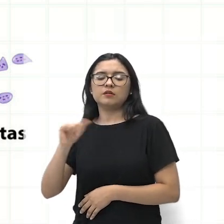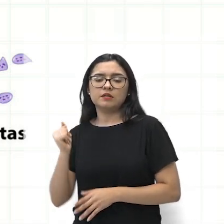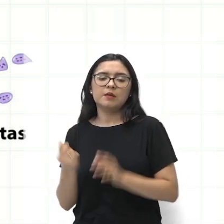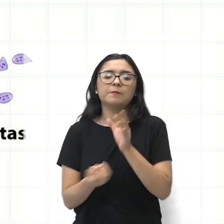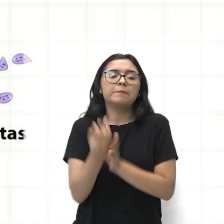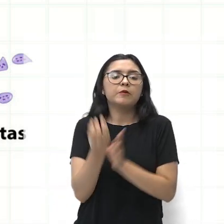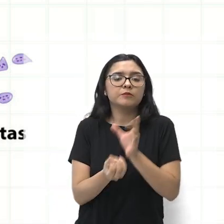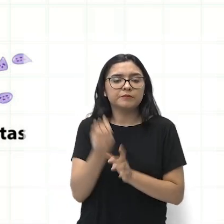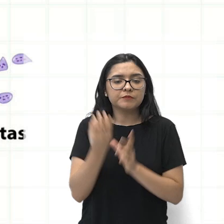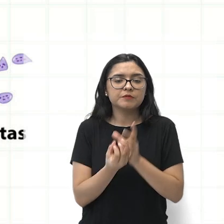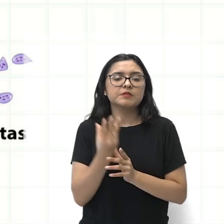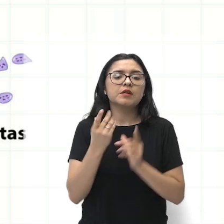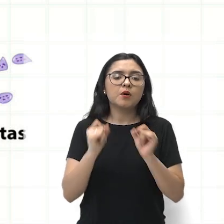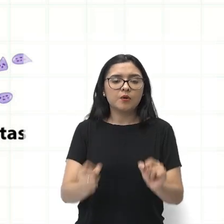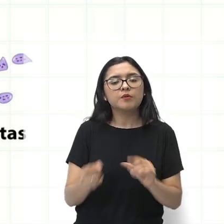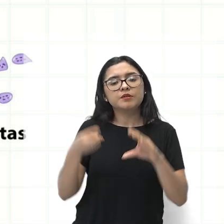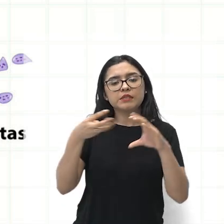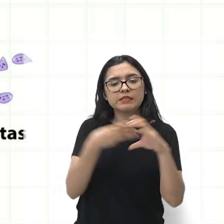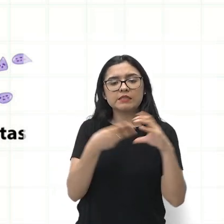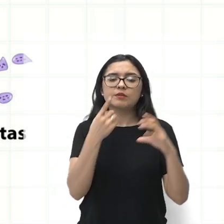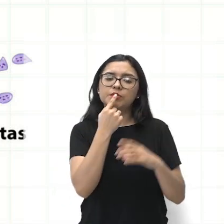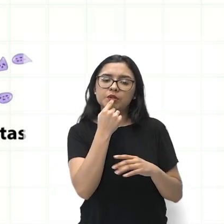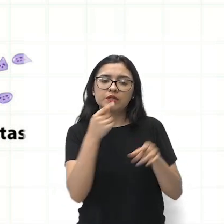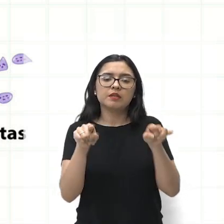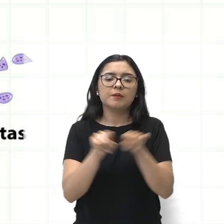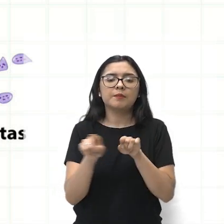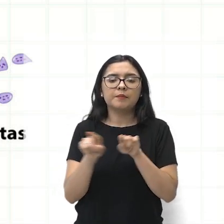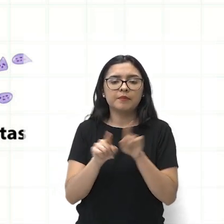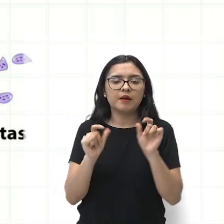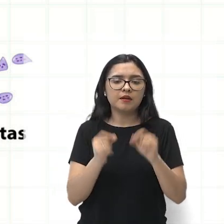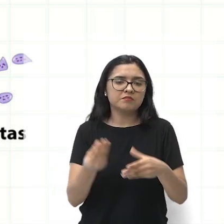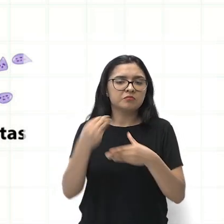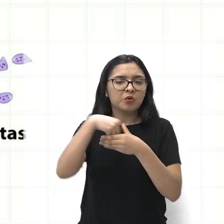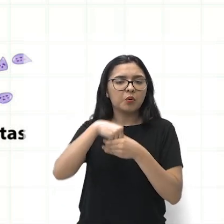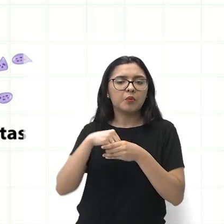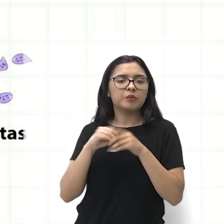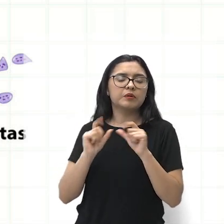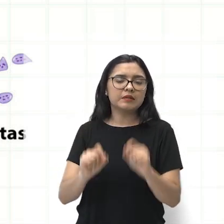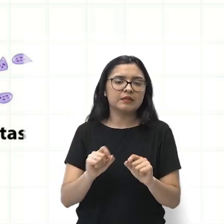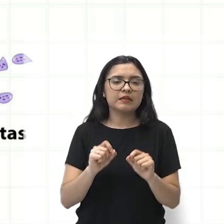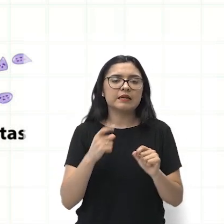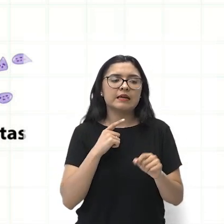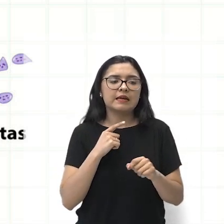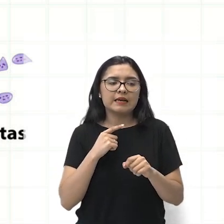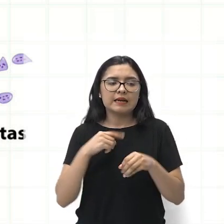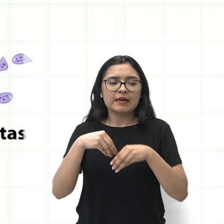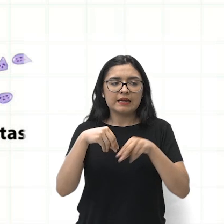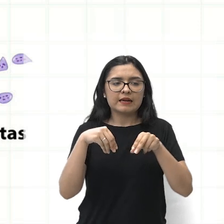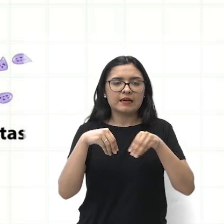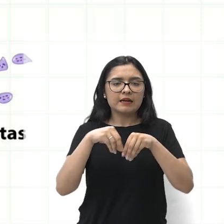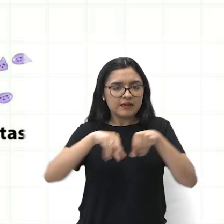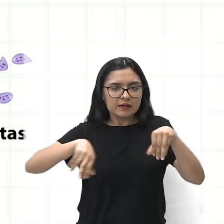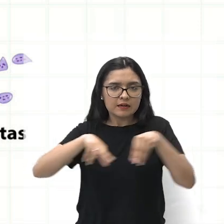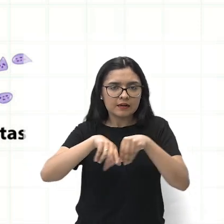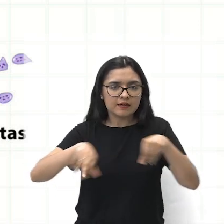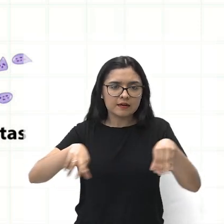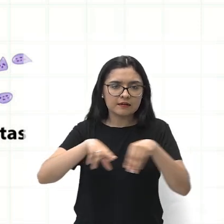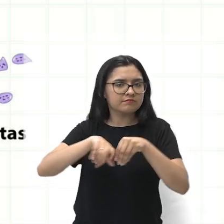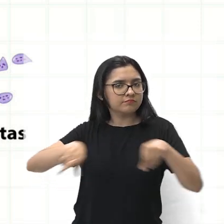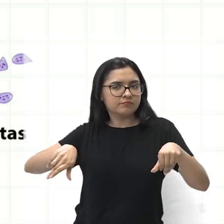de células sanguíneas e armazenamento de sais minerais, como o cálcio, o potássio,